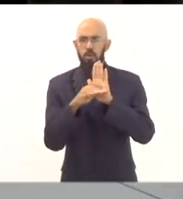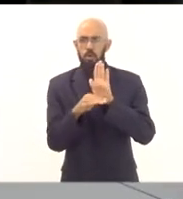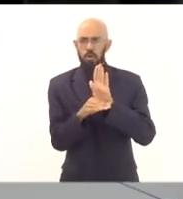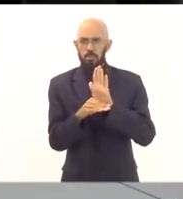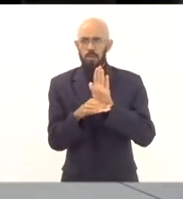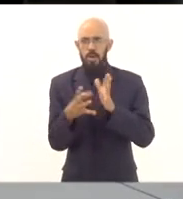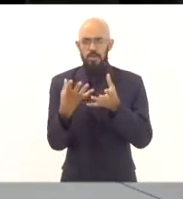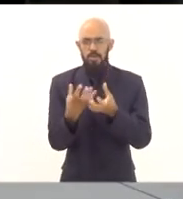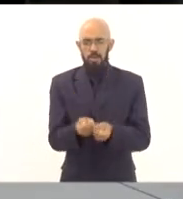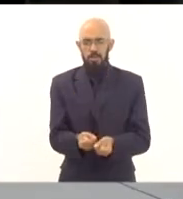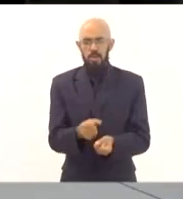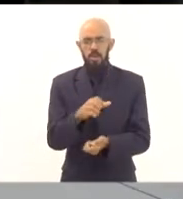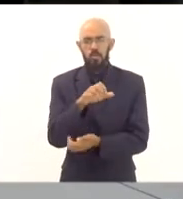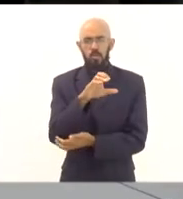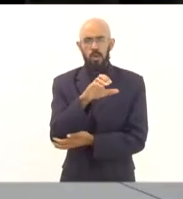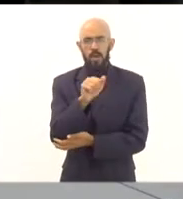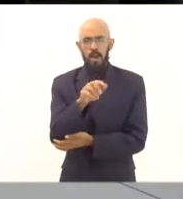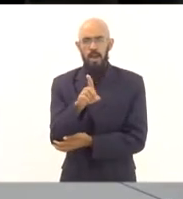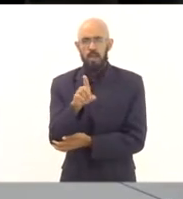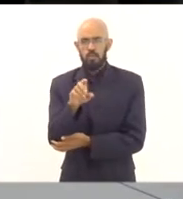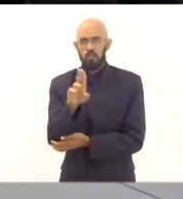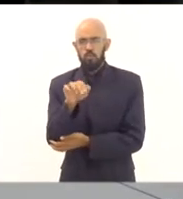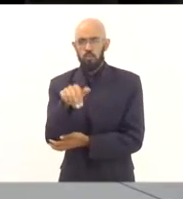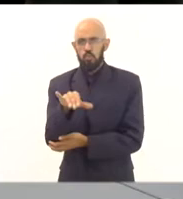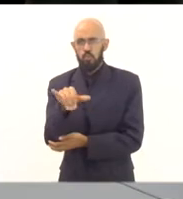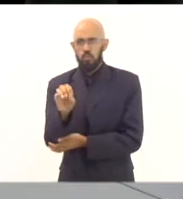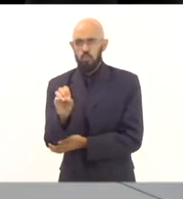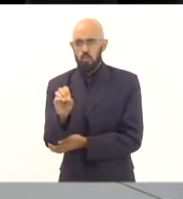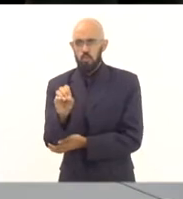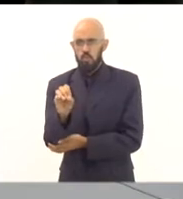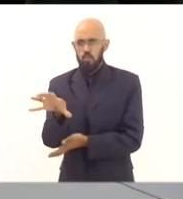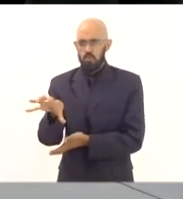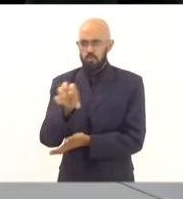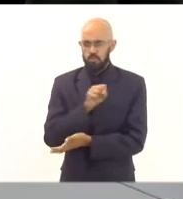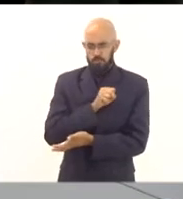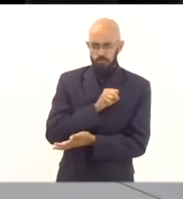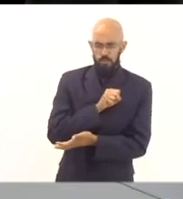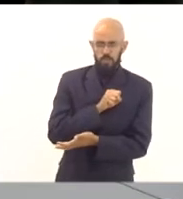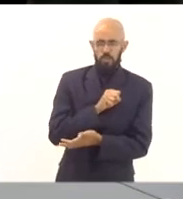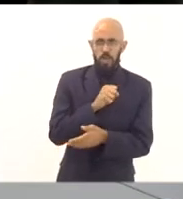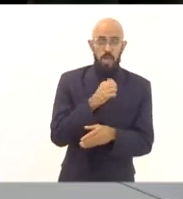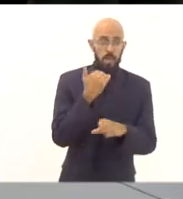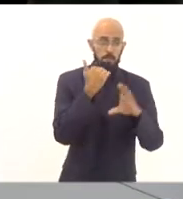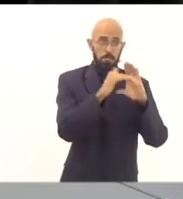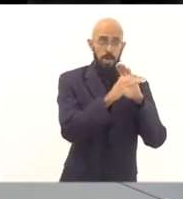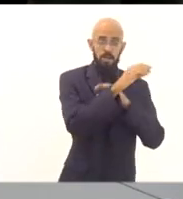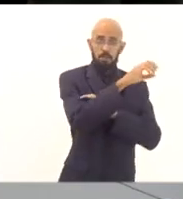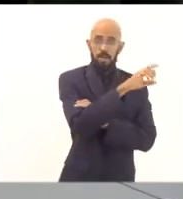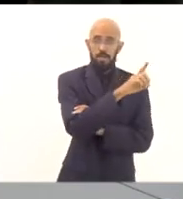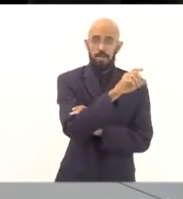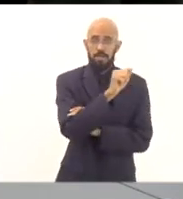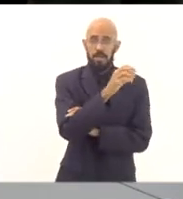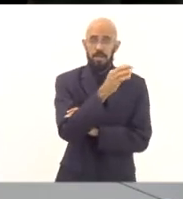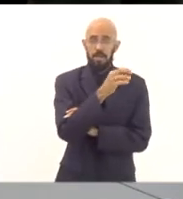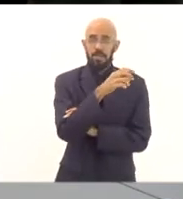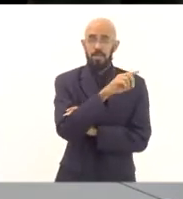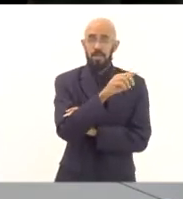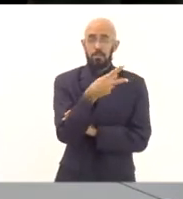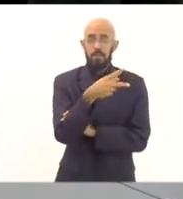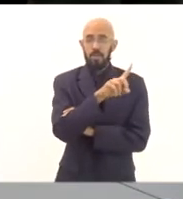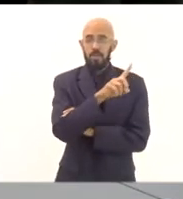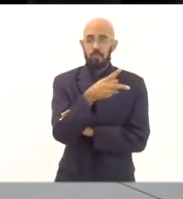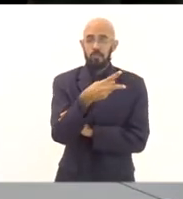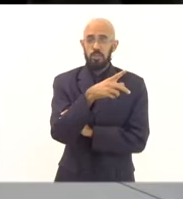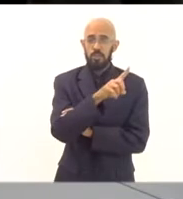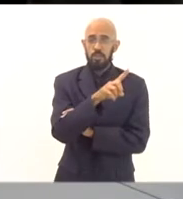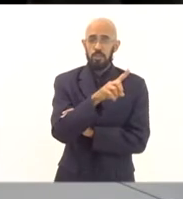a basuca de único das senhoras DH envia para Dataprev para batimento o ventos para evitar